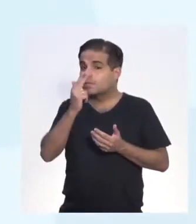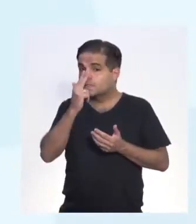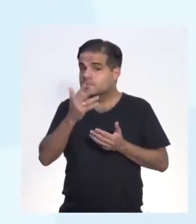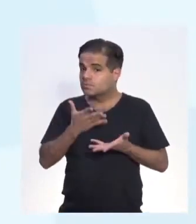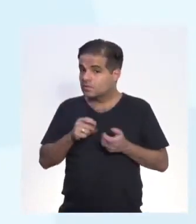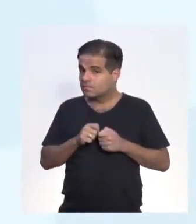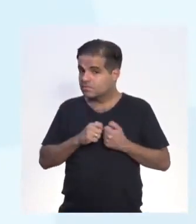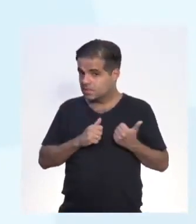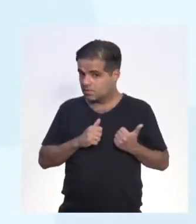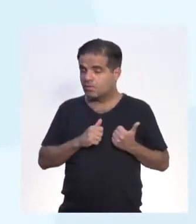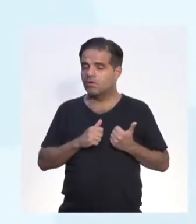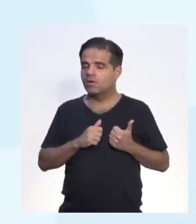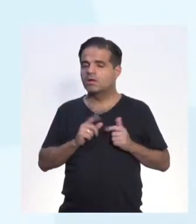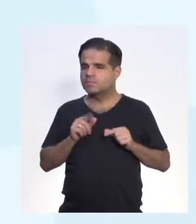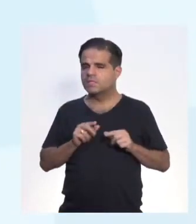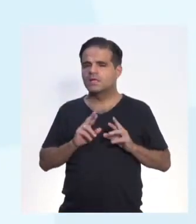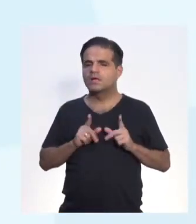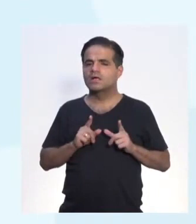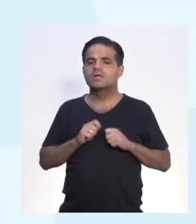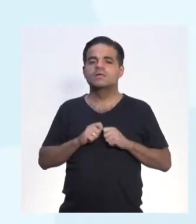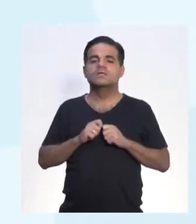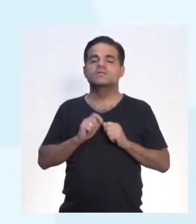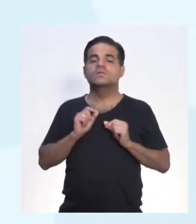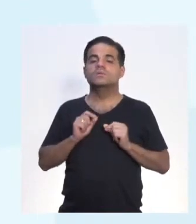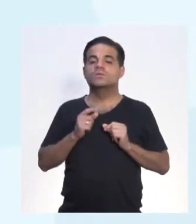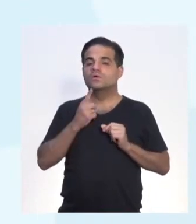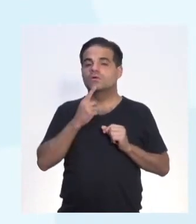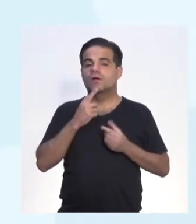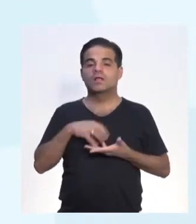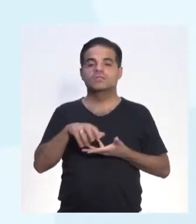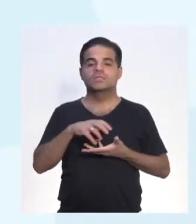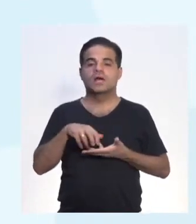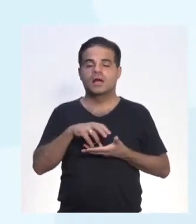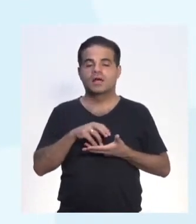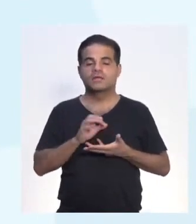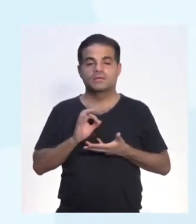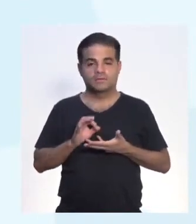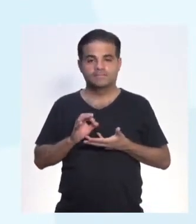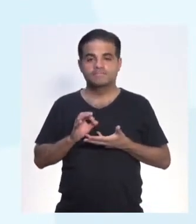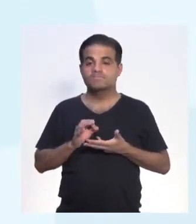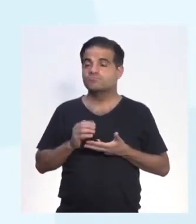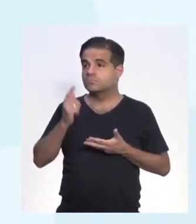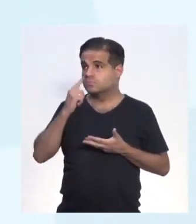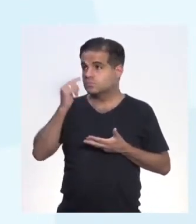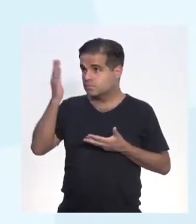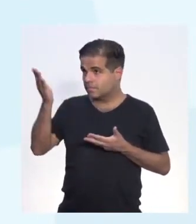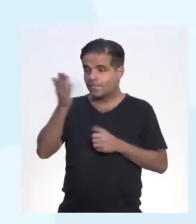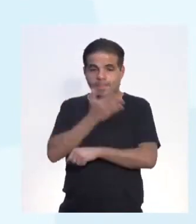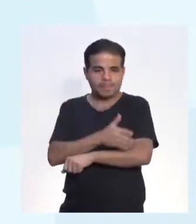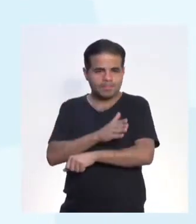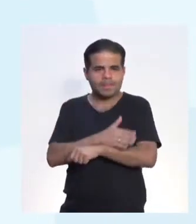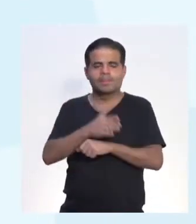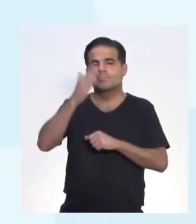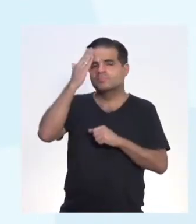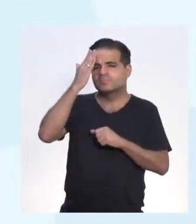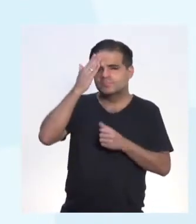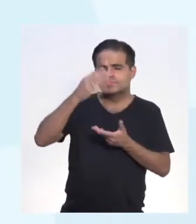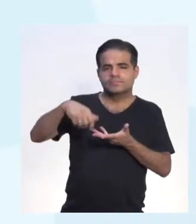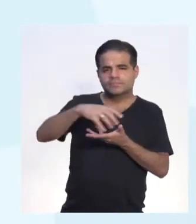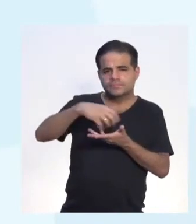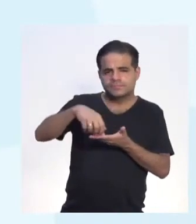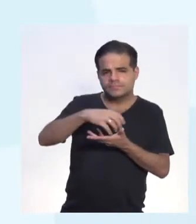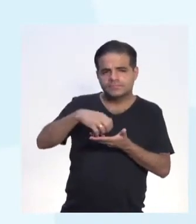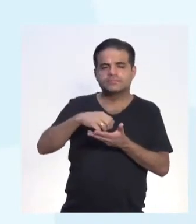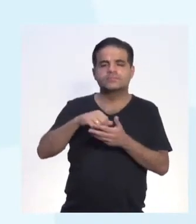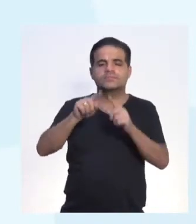com o que a gente estava fazendo, tá? Só que agora a gente está falando de área, isso mesmo. Então, olha lá o exercício. Sabendo que a